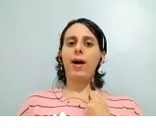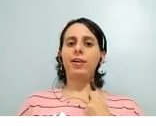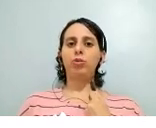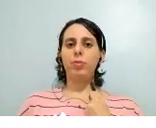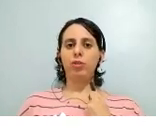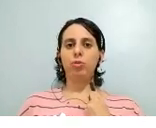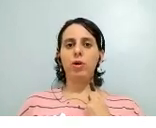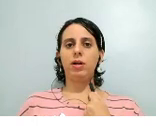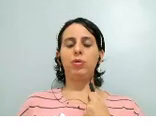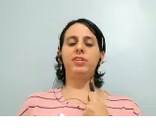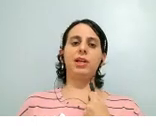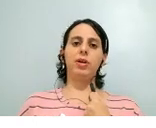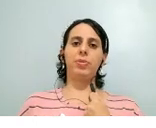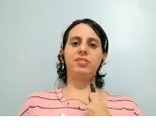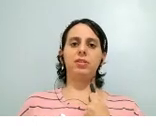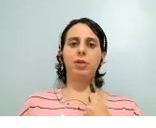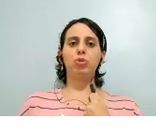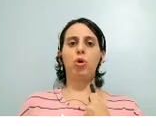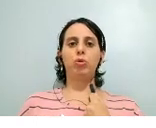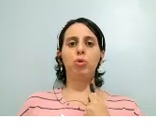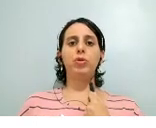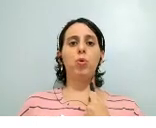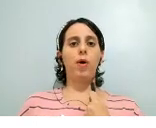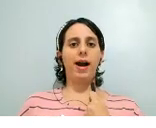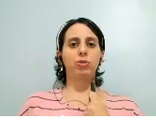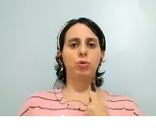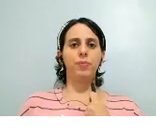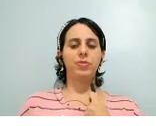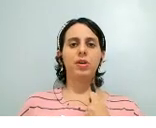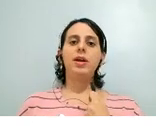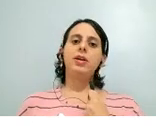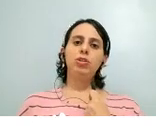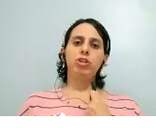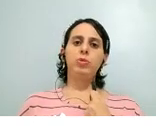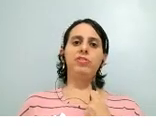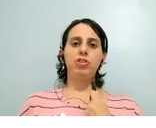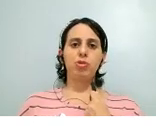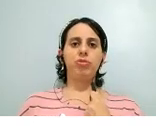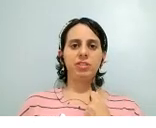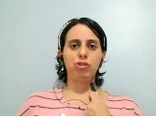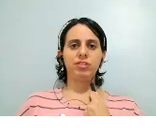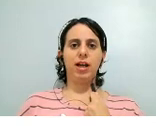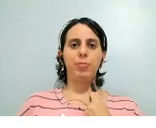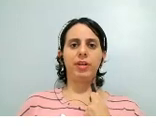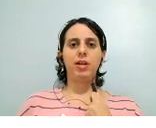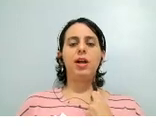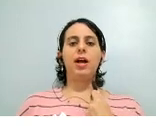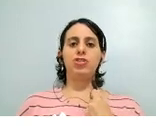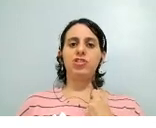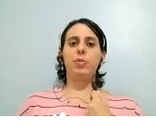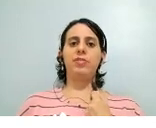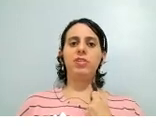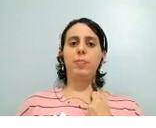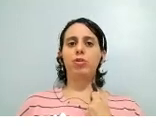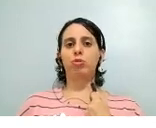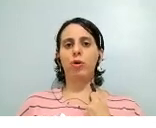o 4º mês do ano, então representamos com o número 4. E 2021, vocês já sabem, a